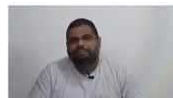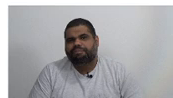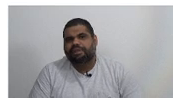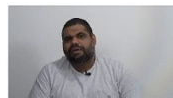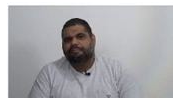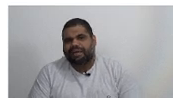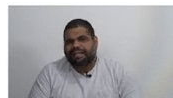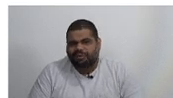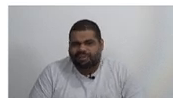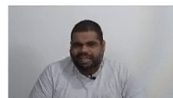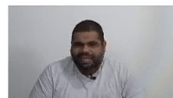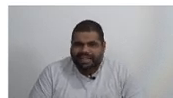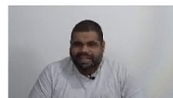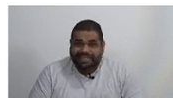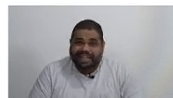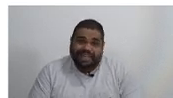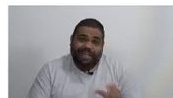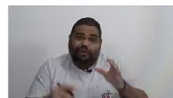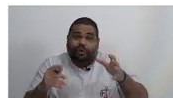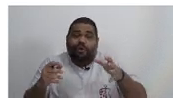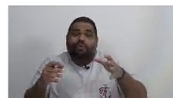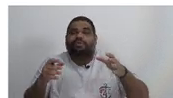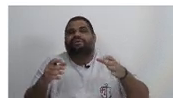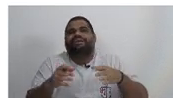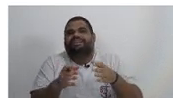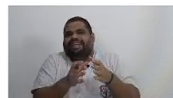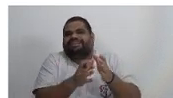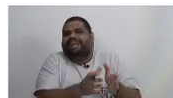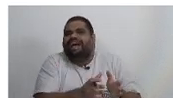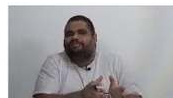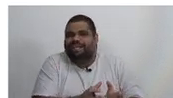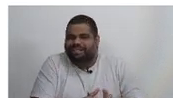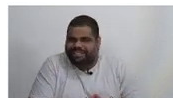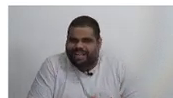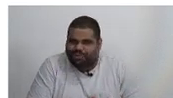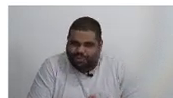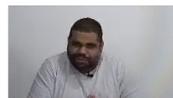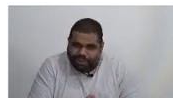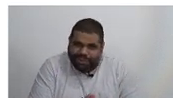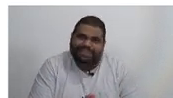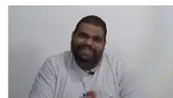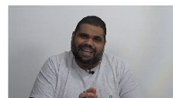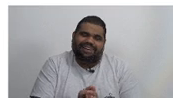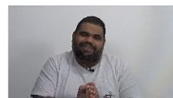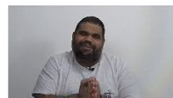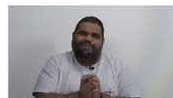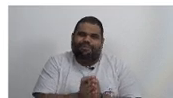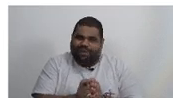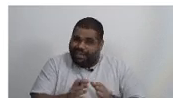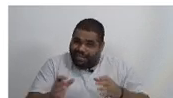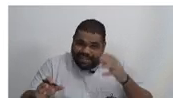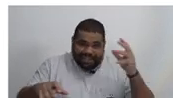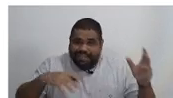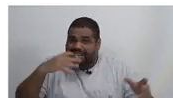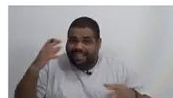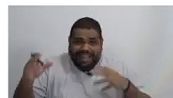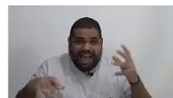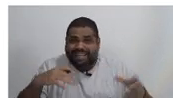ali para não ter gritaria. Ou tentar amenizar a sua dor, né?